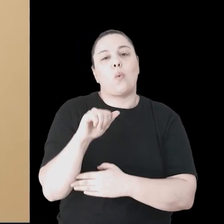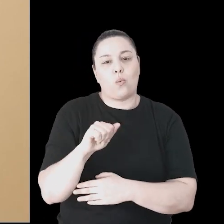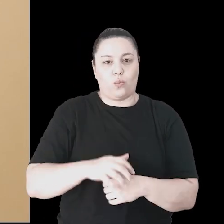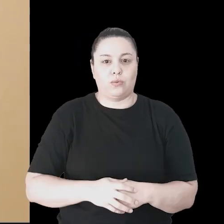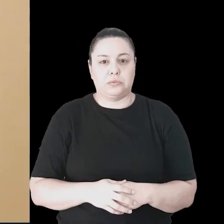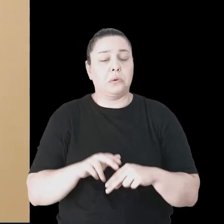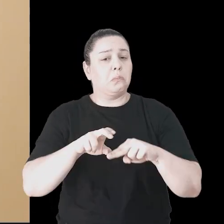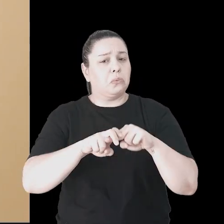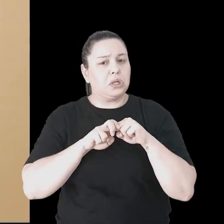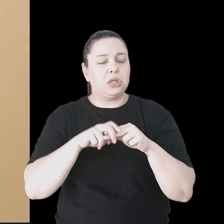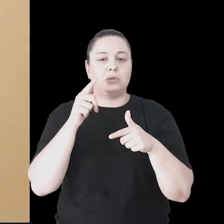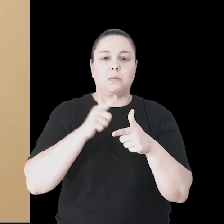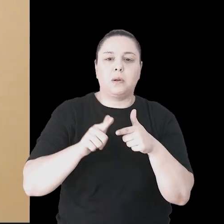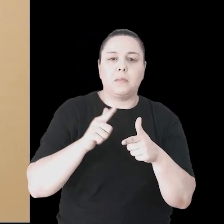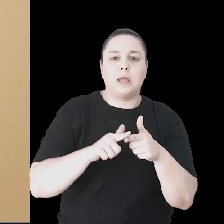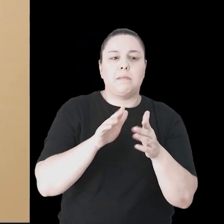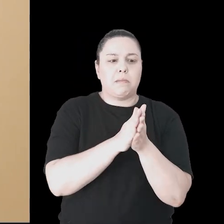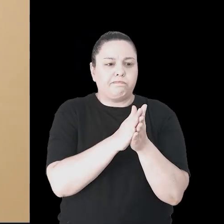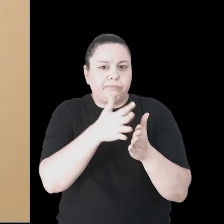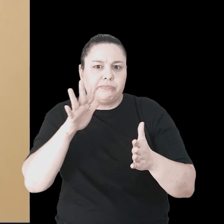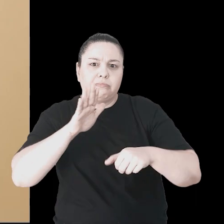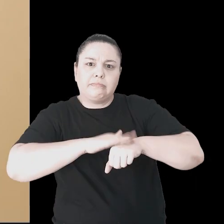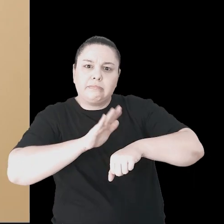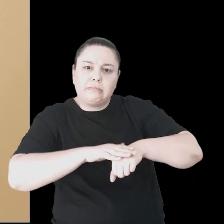óptica. Portanto, problemas de